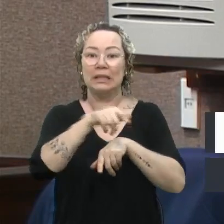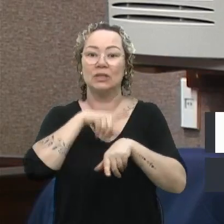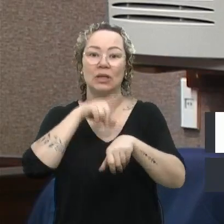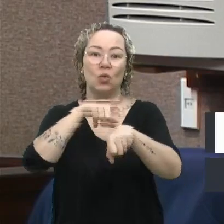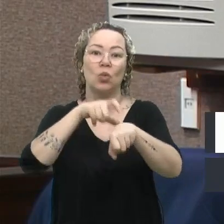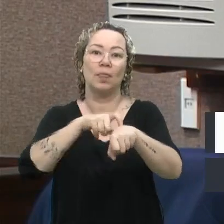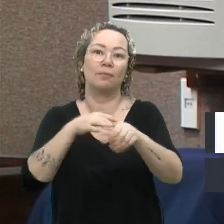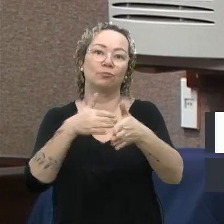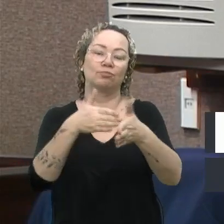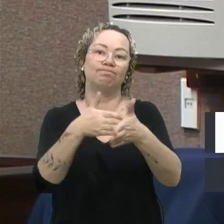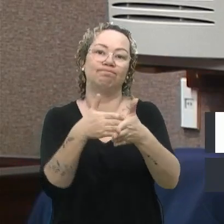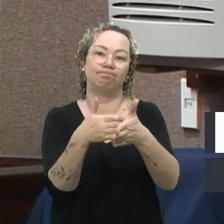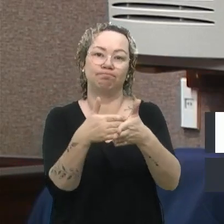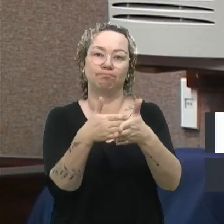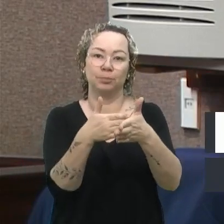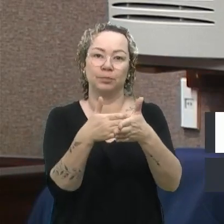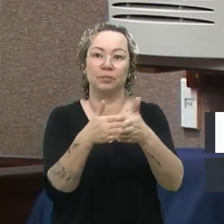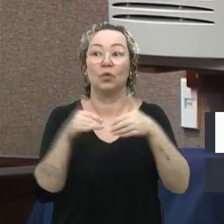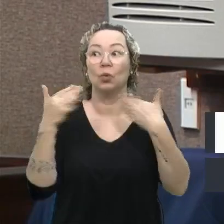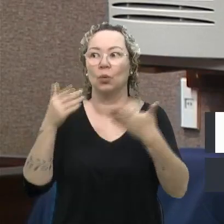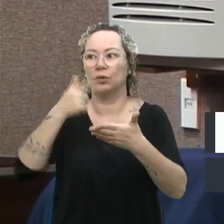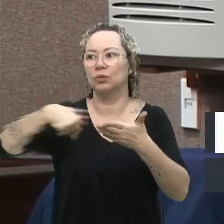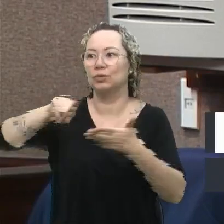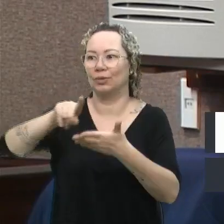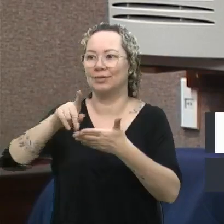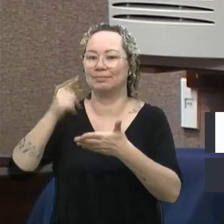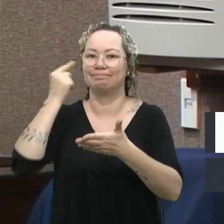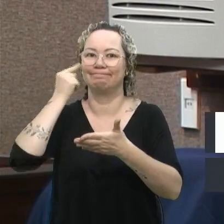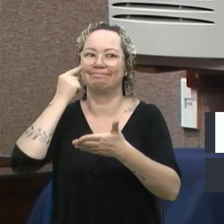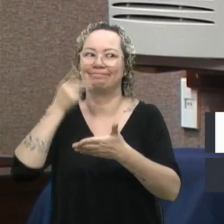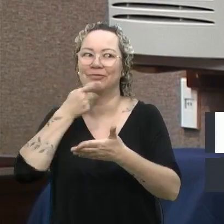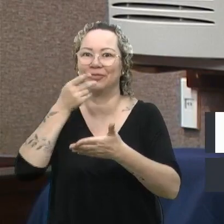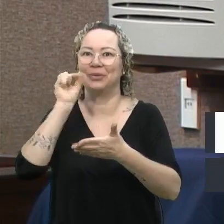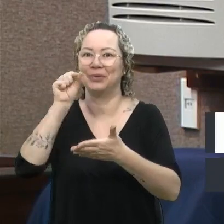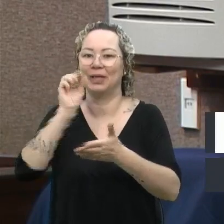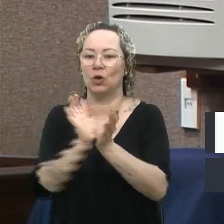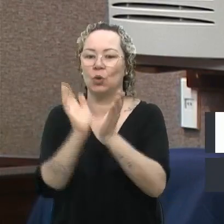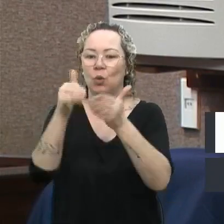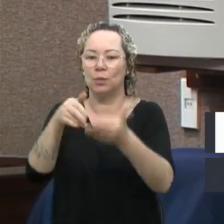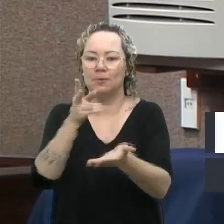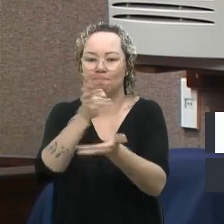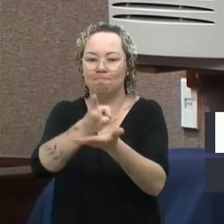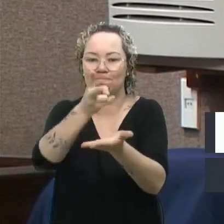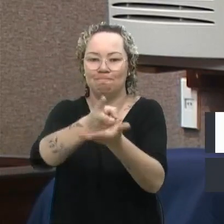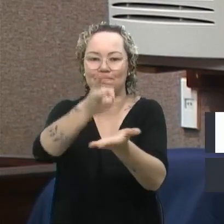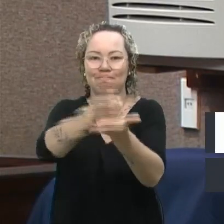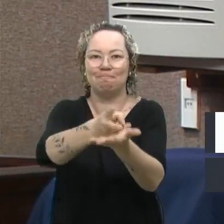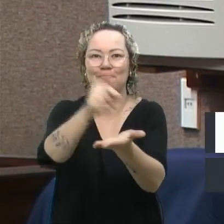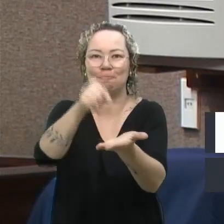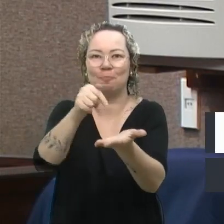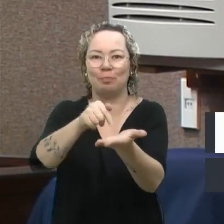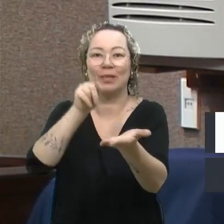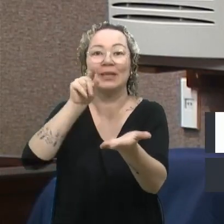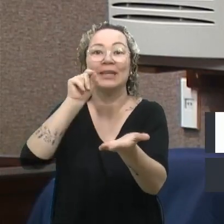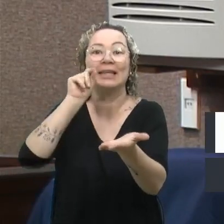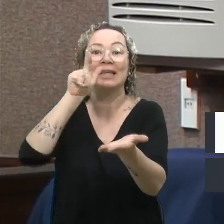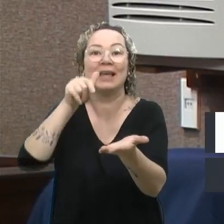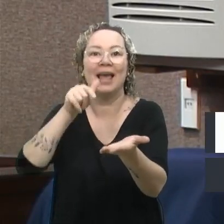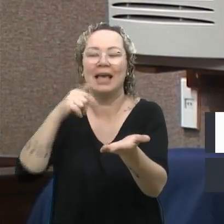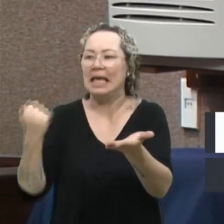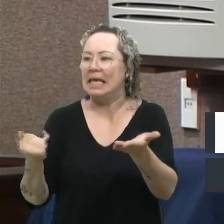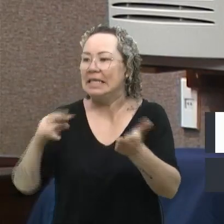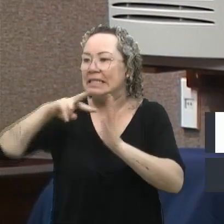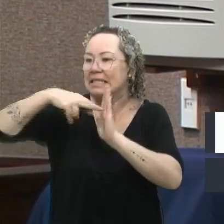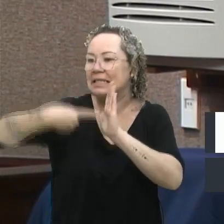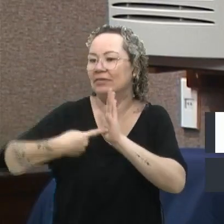finito. Quando a gente fala numa comissão permanente, nós falamos que, independentemente da legislatura, independentemente dos vereadores